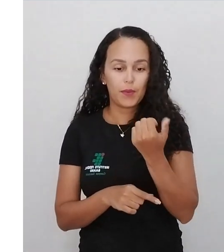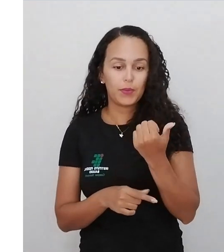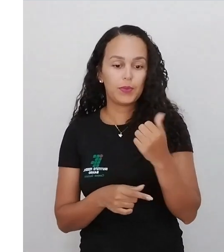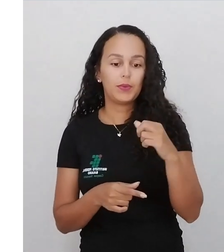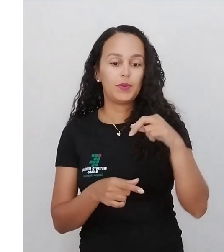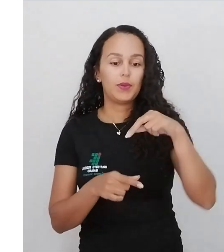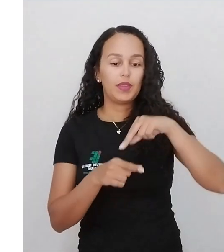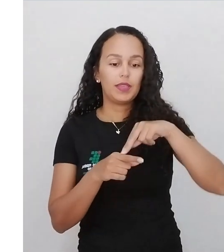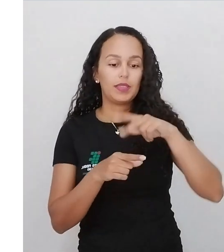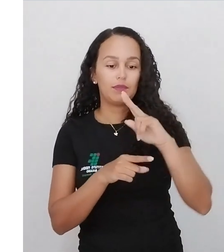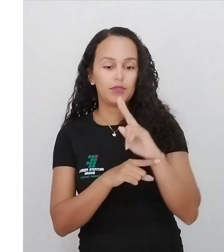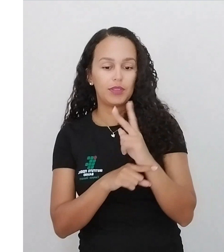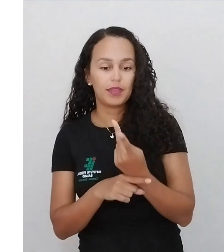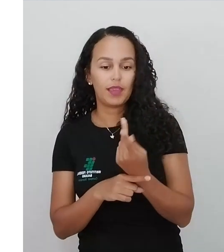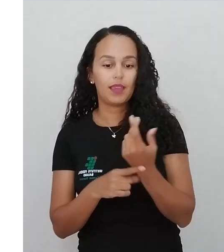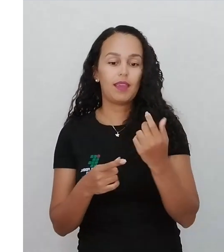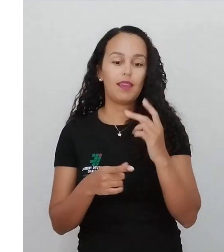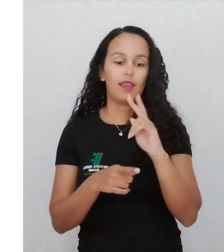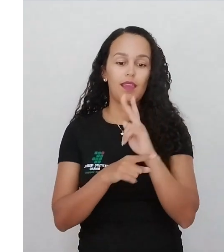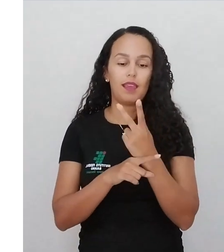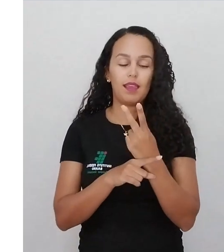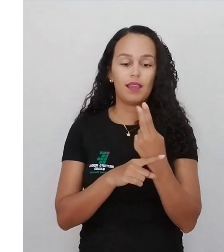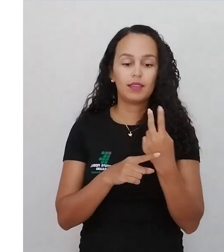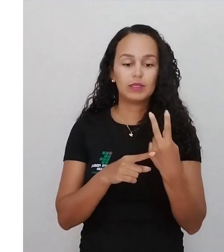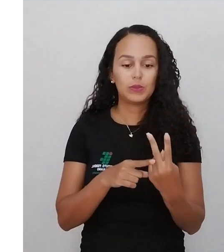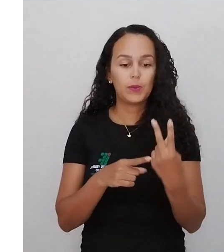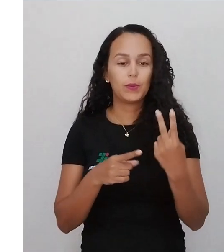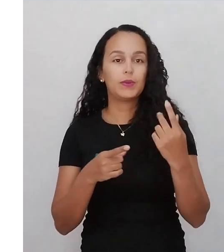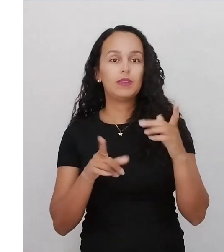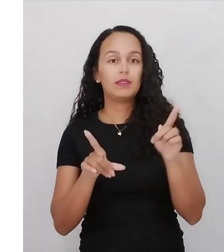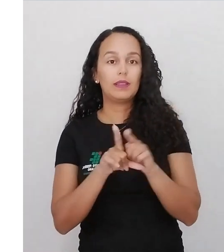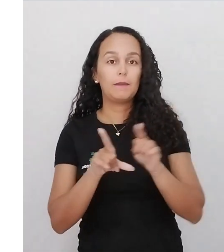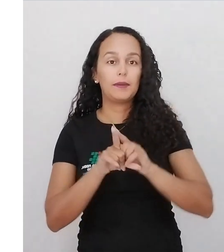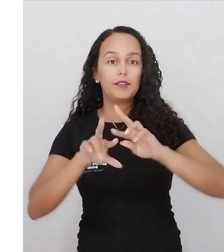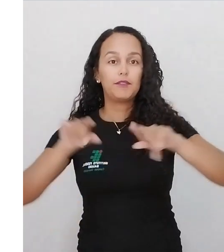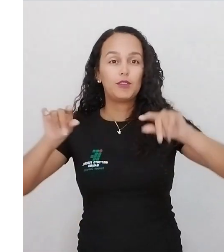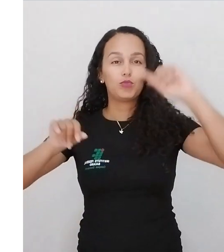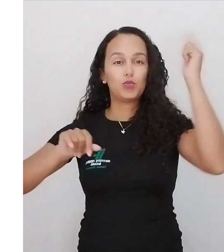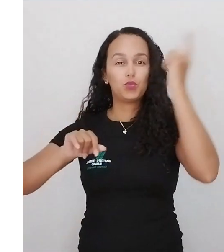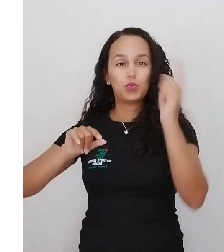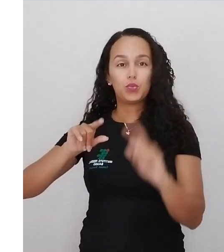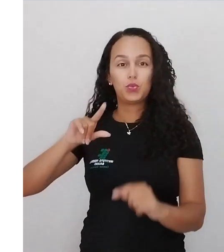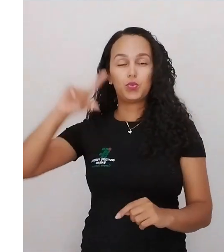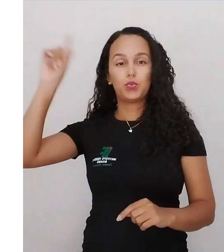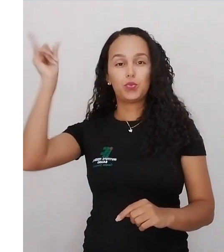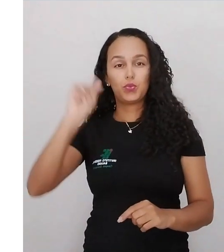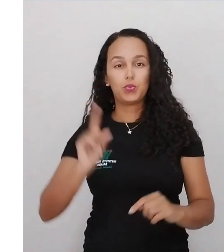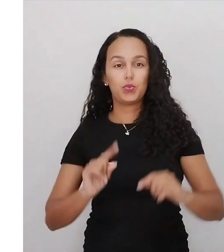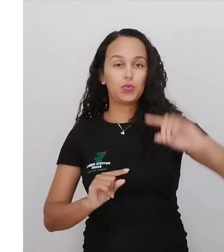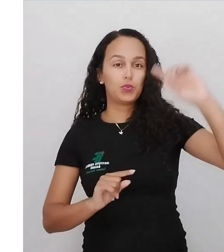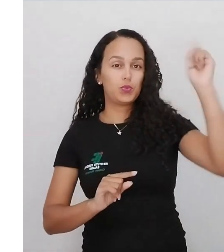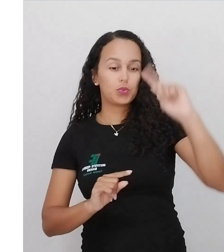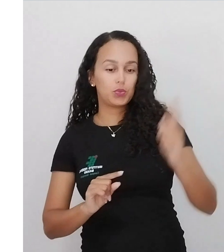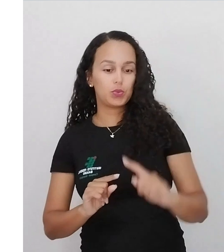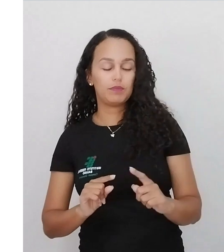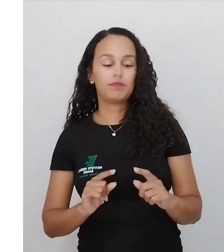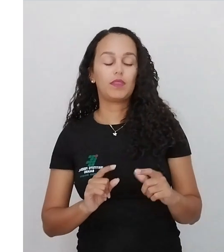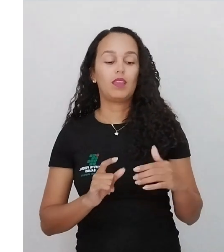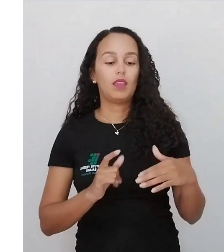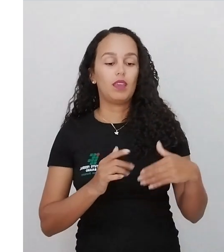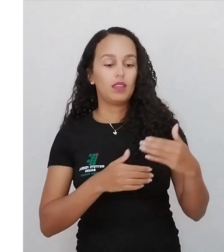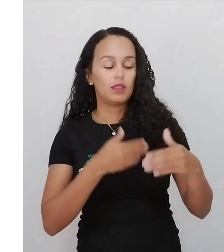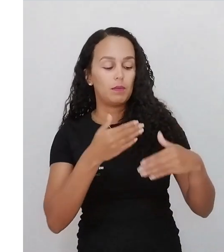água, hidrogênio e temos constantes descargas elétricas. Nós temos logo, né, com o